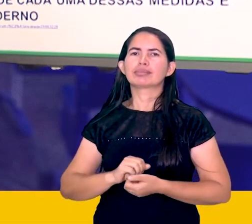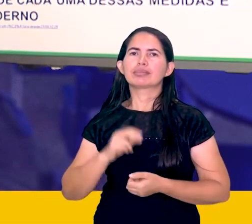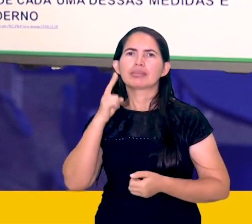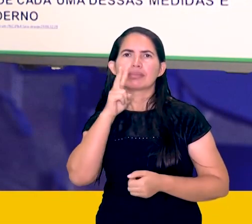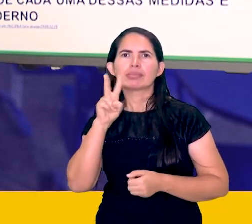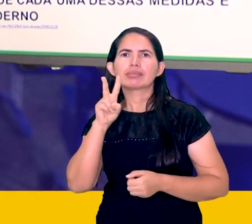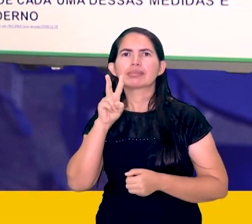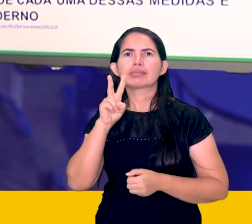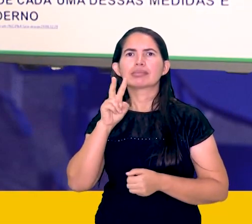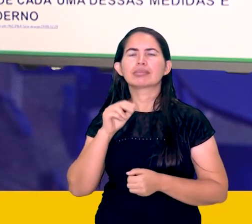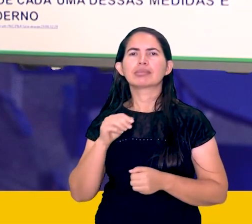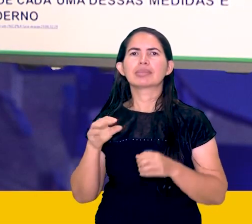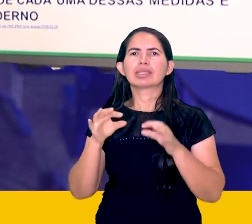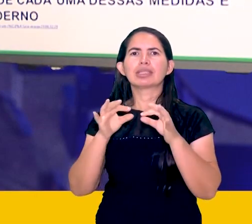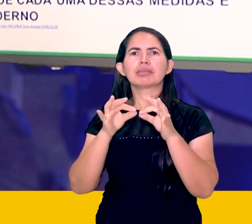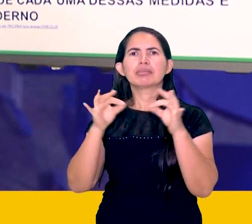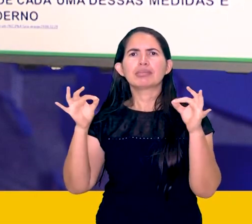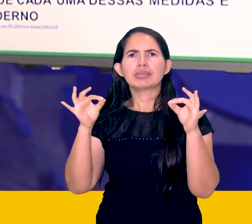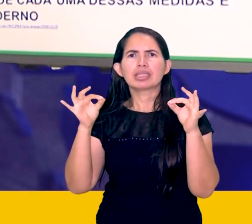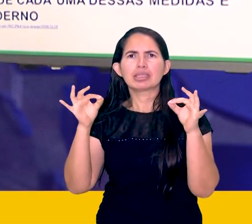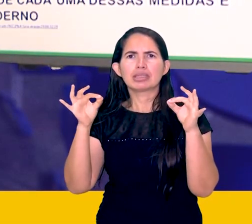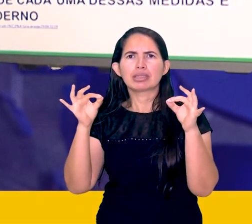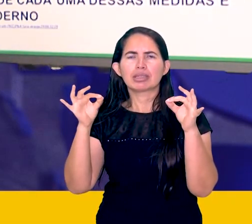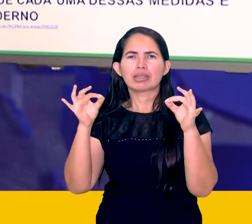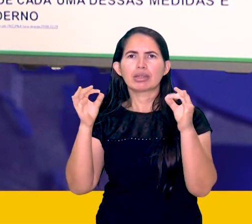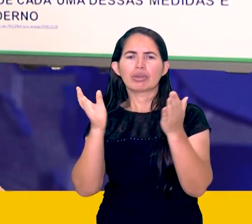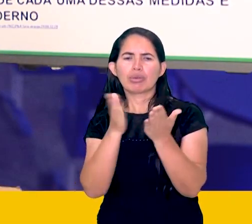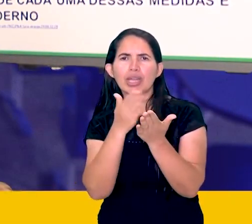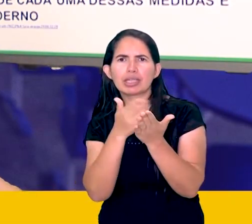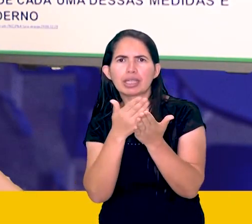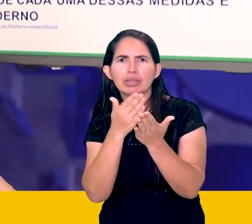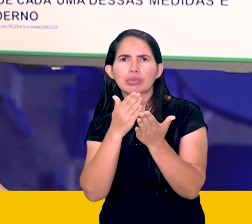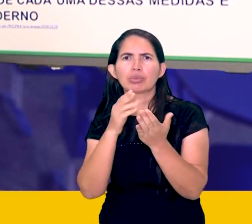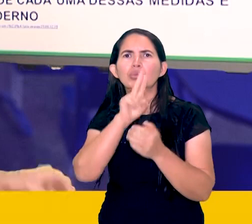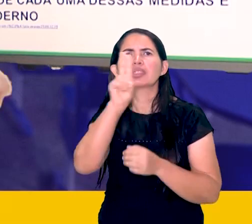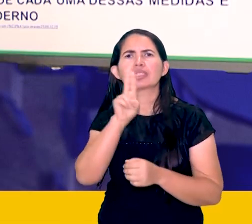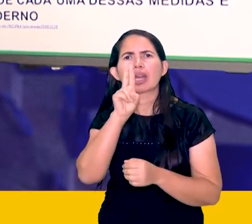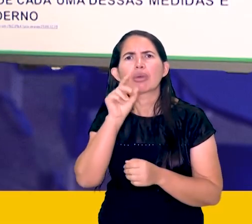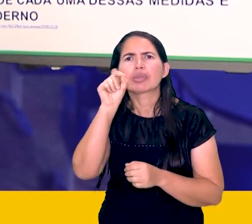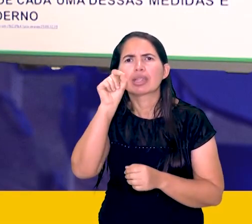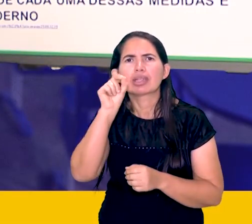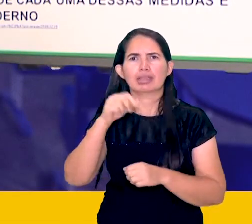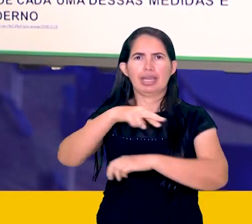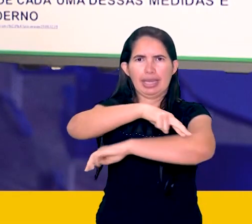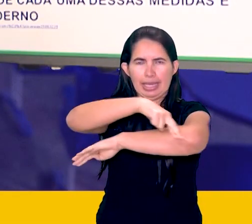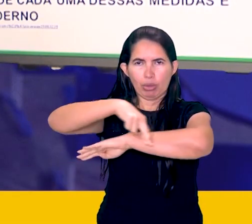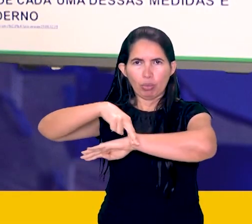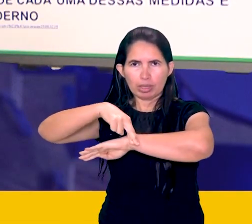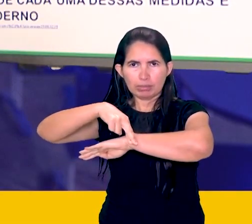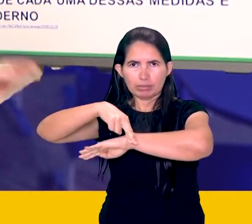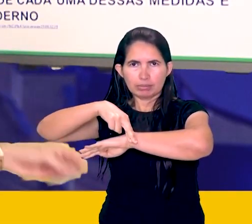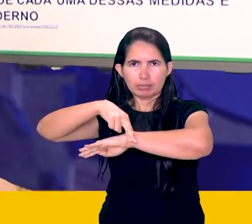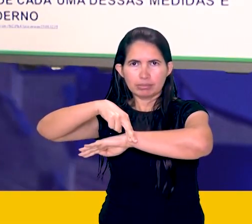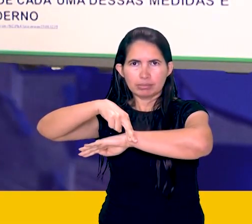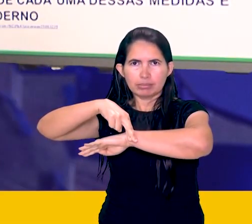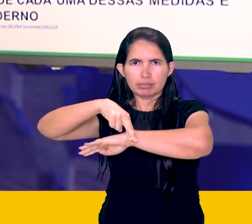Vejam bem, e para medição do seu caderno, eu vou fazer uso da régua,